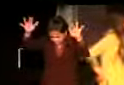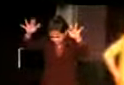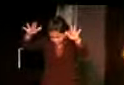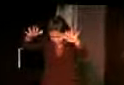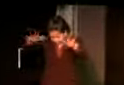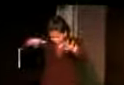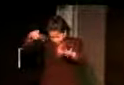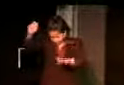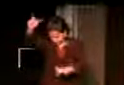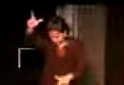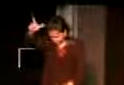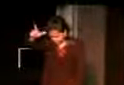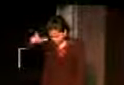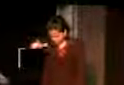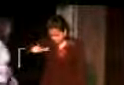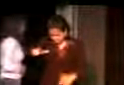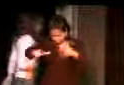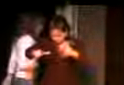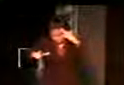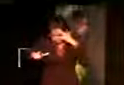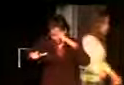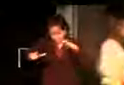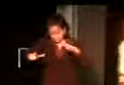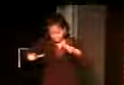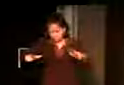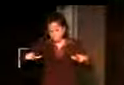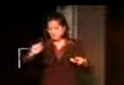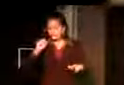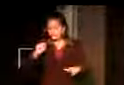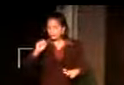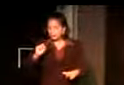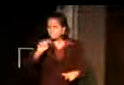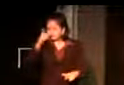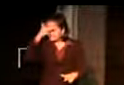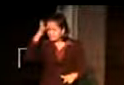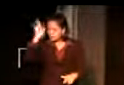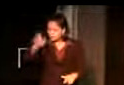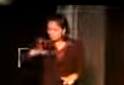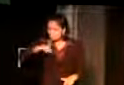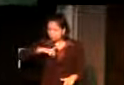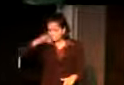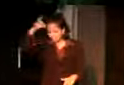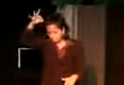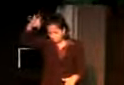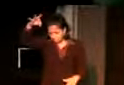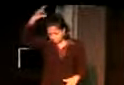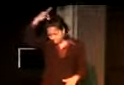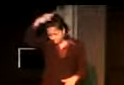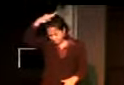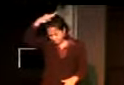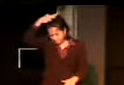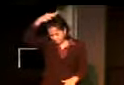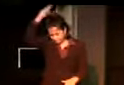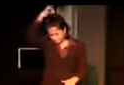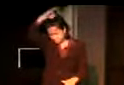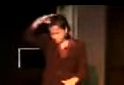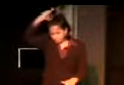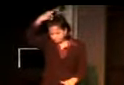Senhor e naqueles que o senhor já mora se ele já apagaram de alguma forma